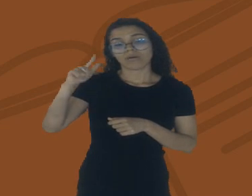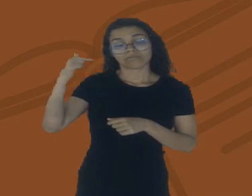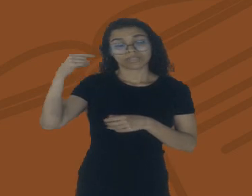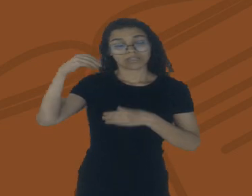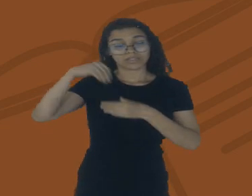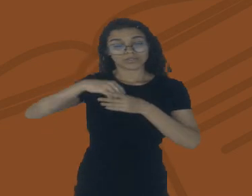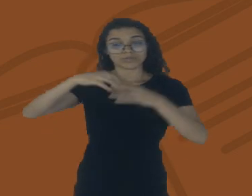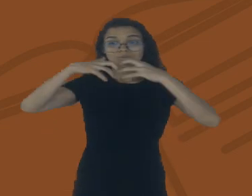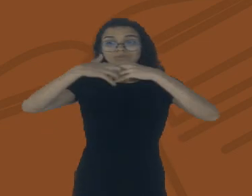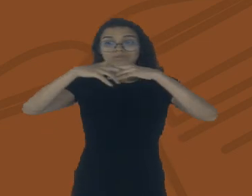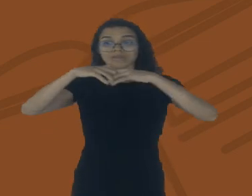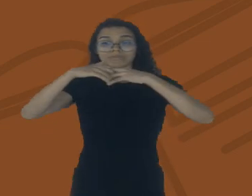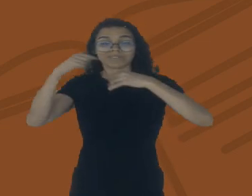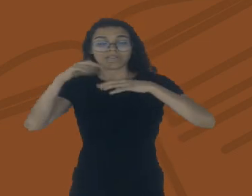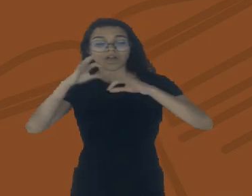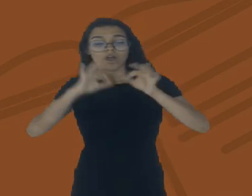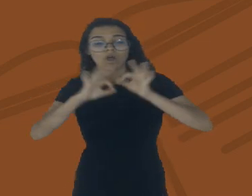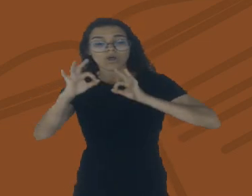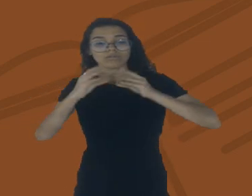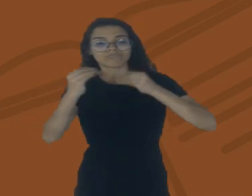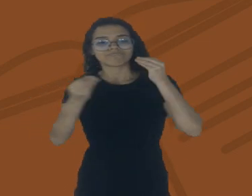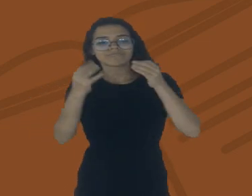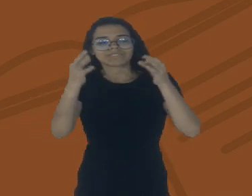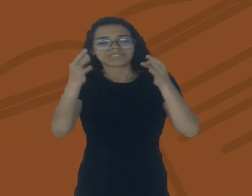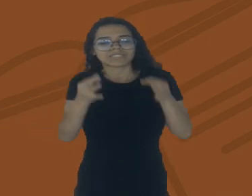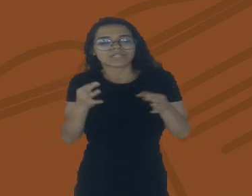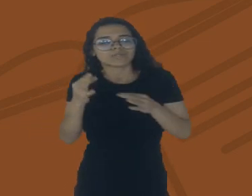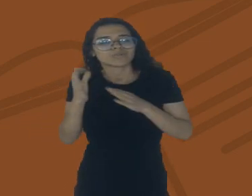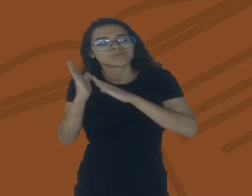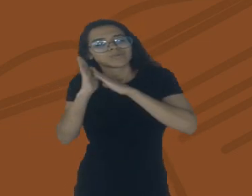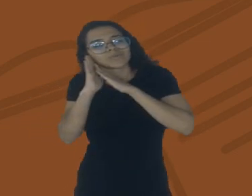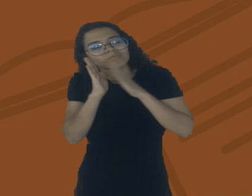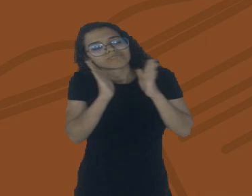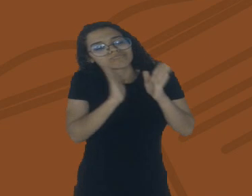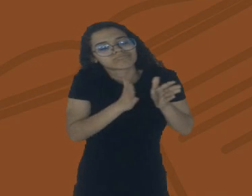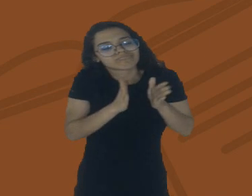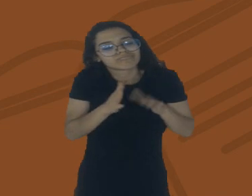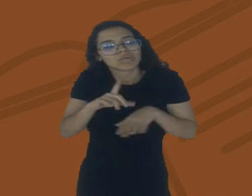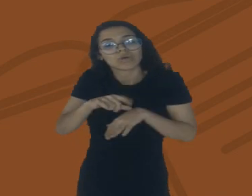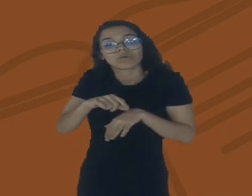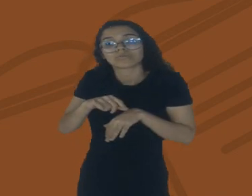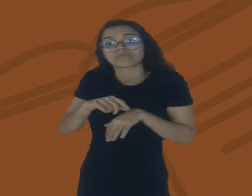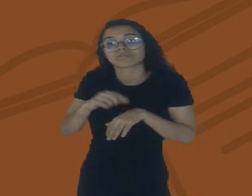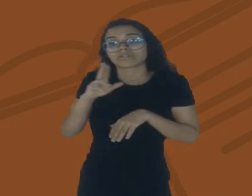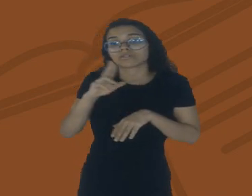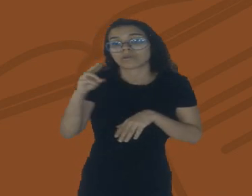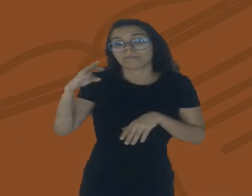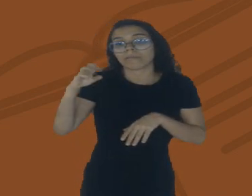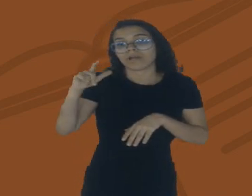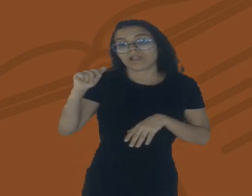a regulação do sono. Então a gente tem um hormônio que favorece a regulação do sono, conhecido